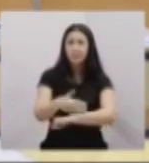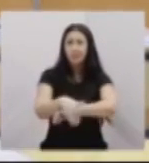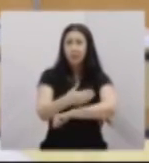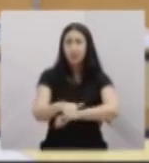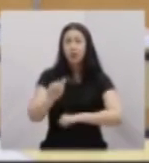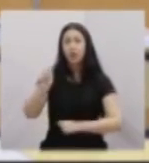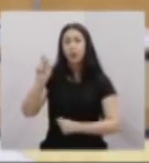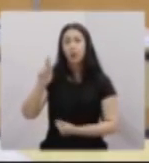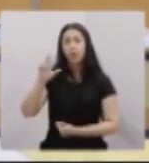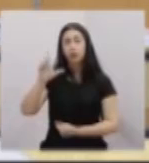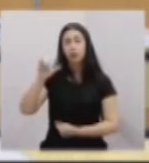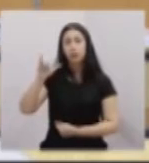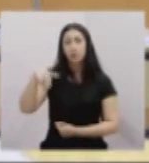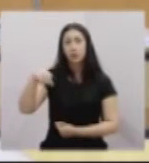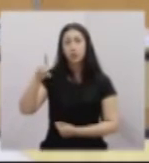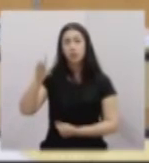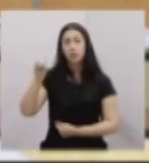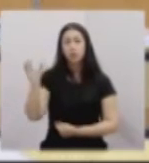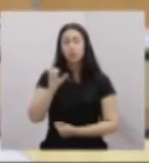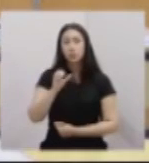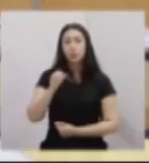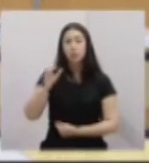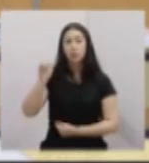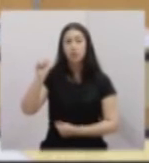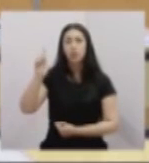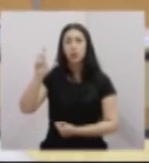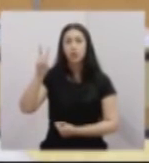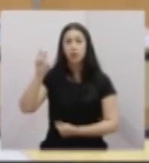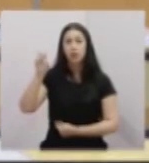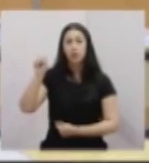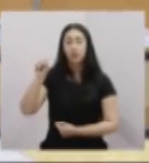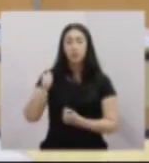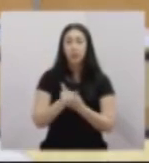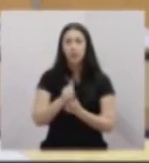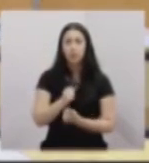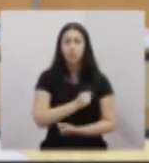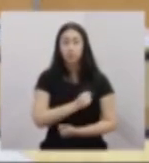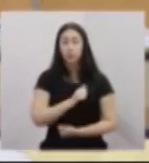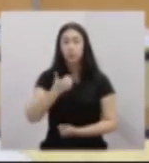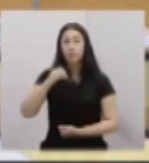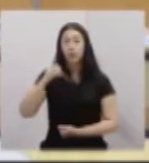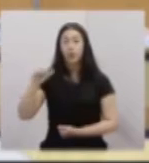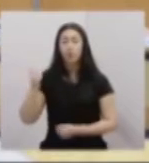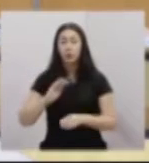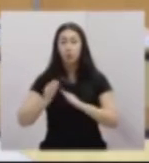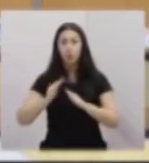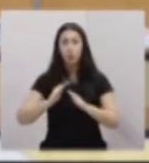Estrada Arlindo Alves Vieira, próximo ao número 1001, Jardim